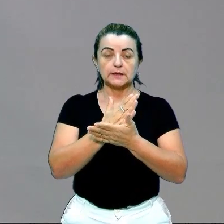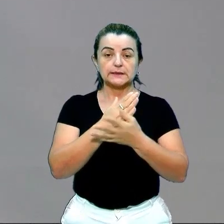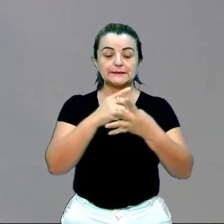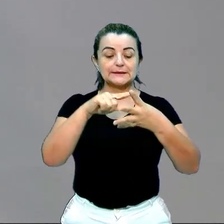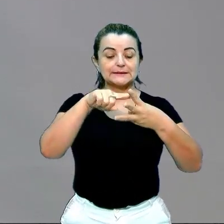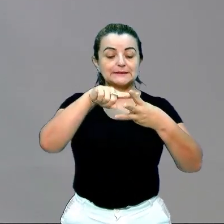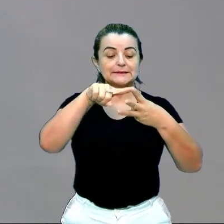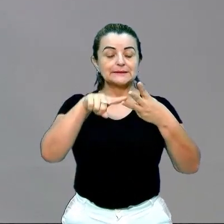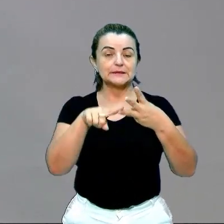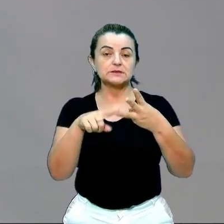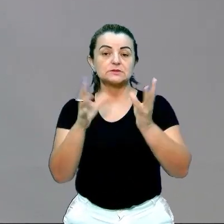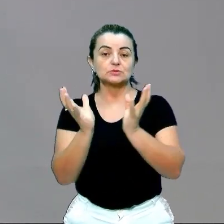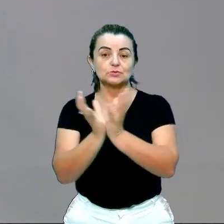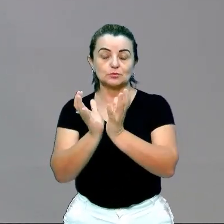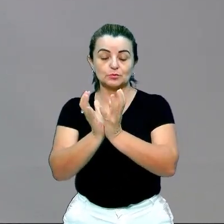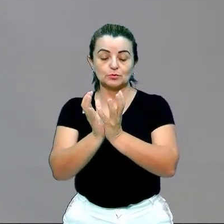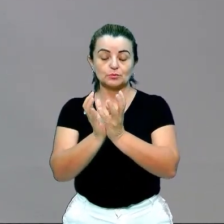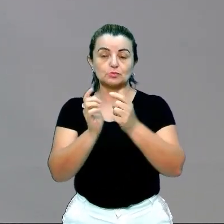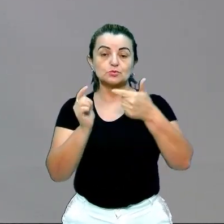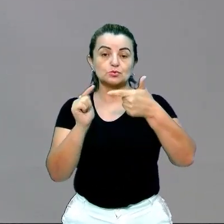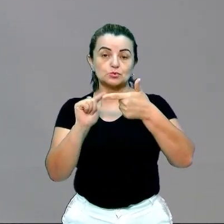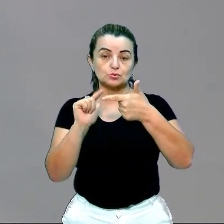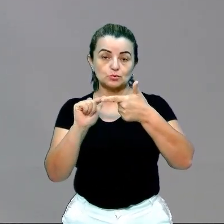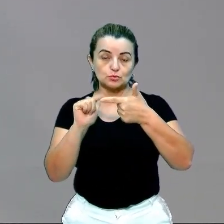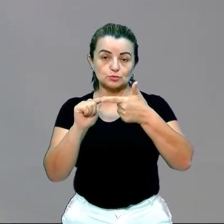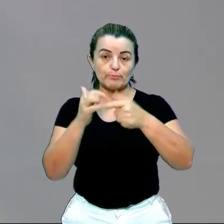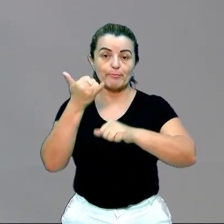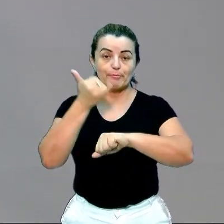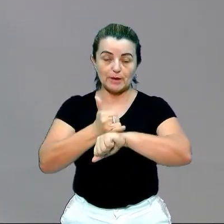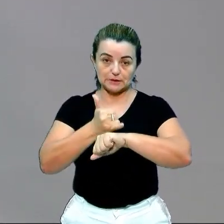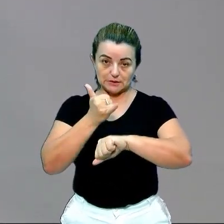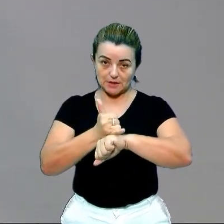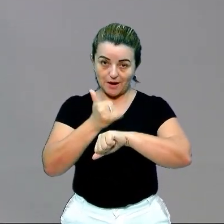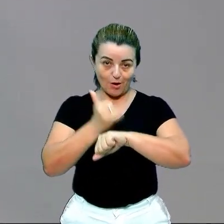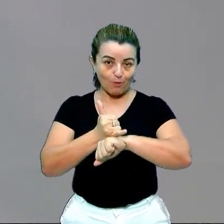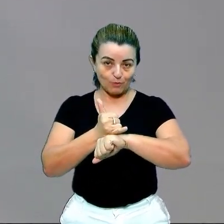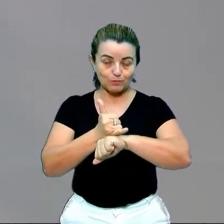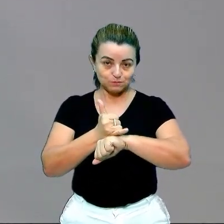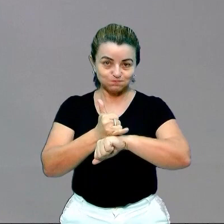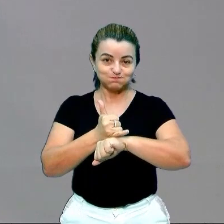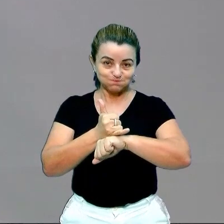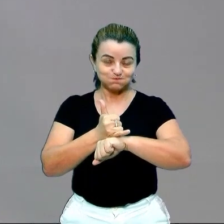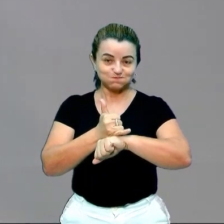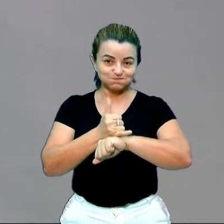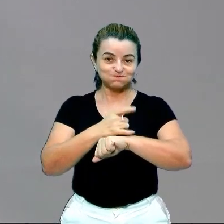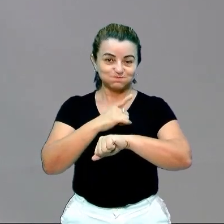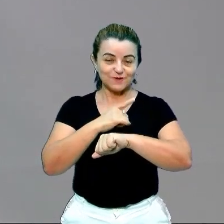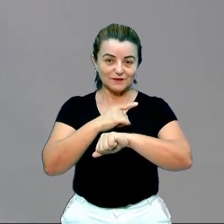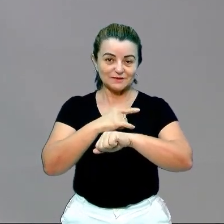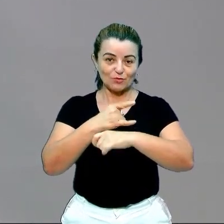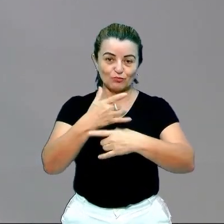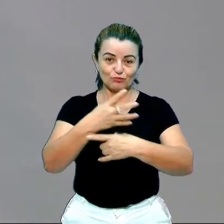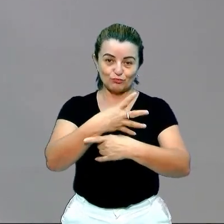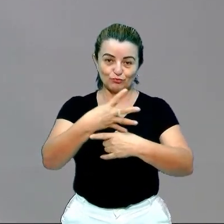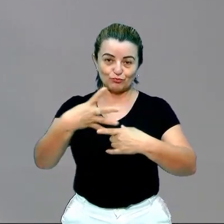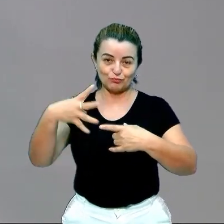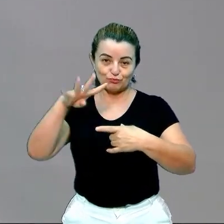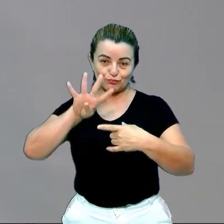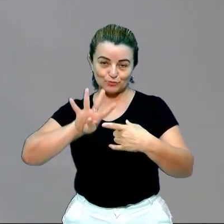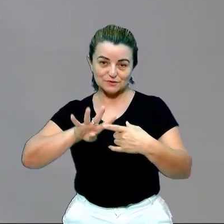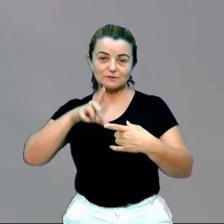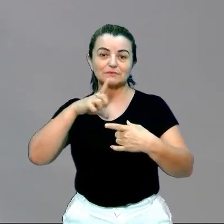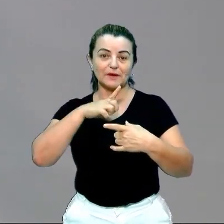3 grupos. O segundo grupo é o quê? São os metais. A maior parte da tabela periódica nós temos